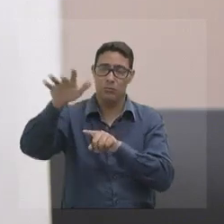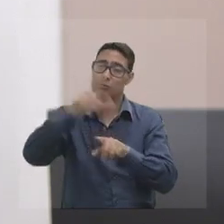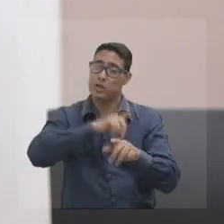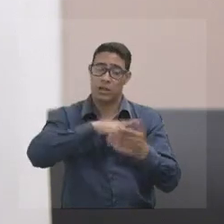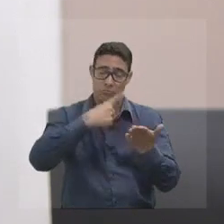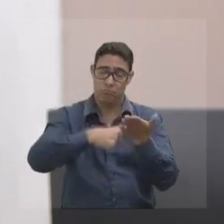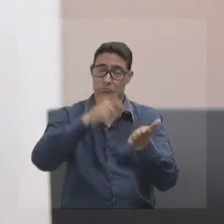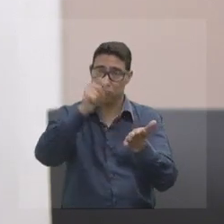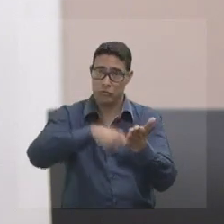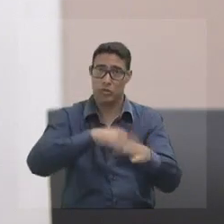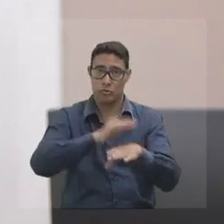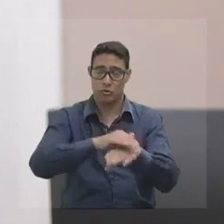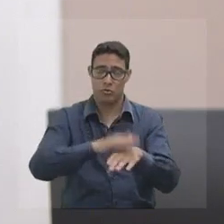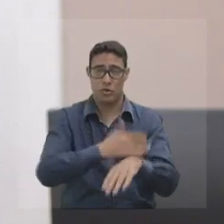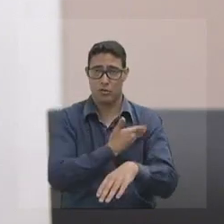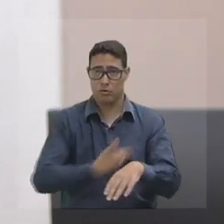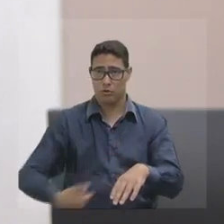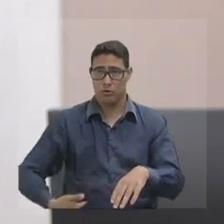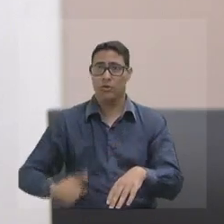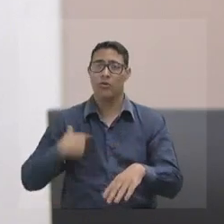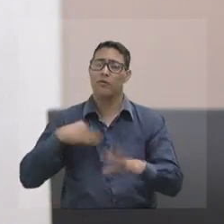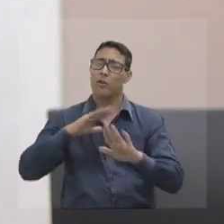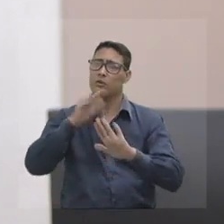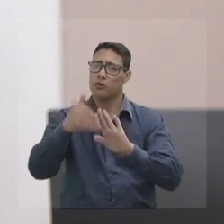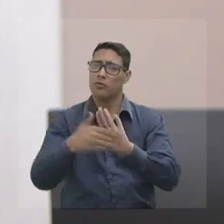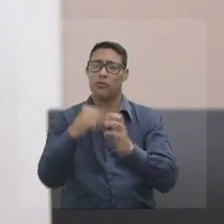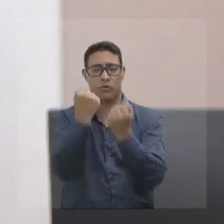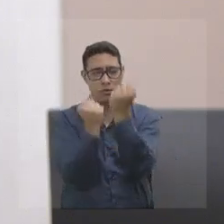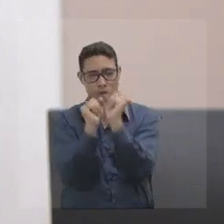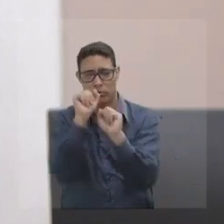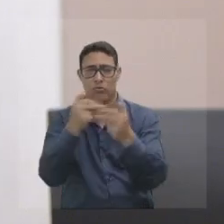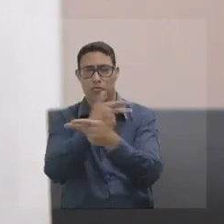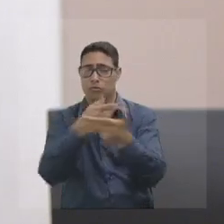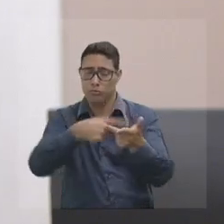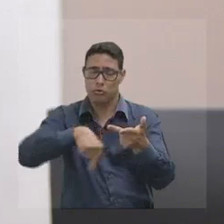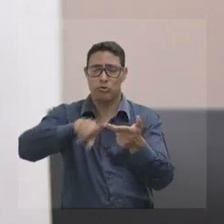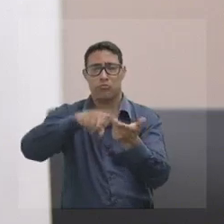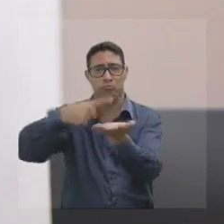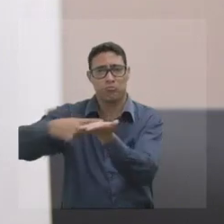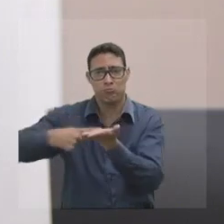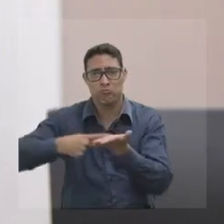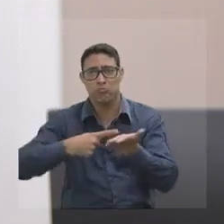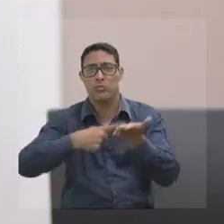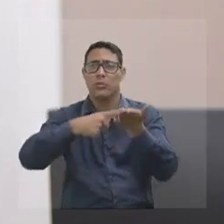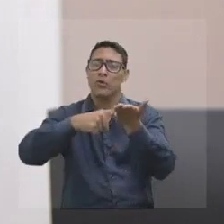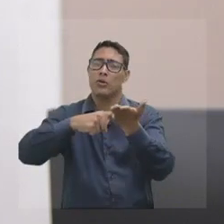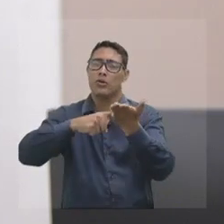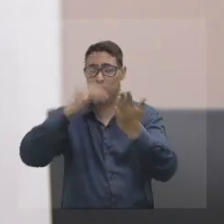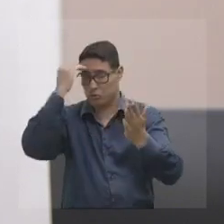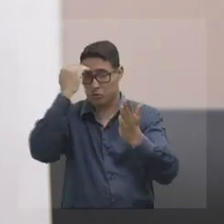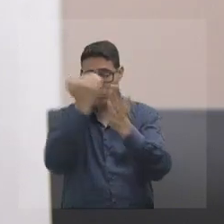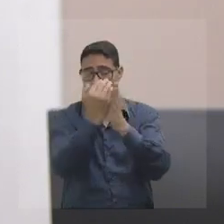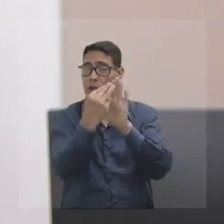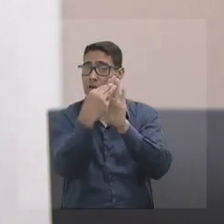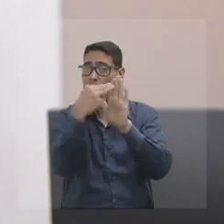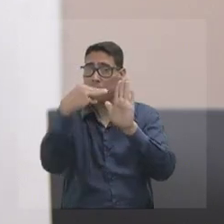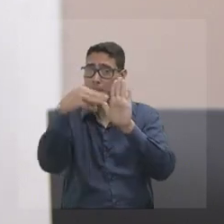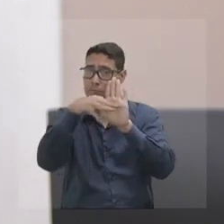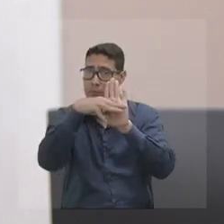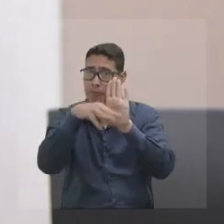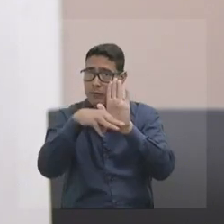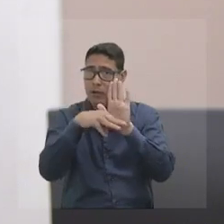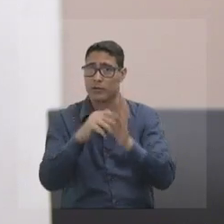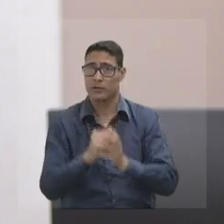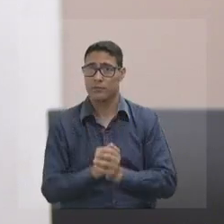produtivo Federação da agricultura e da indústria que se comprometem também com as metas estabelecidas a partir daí nós